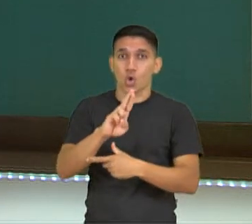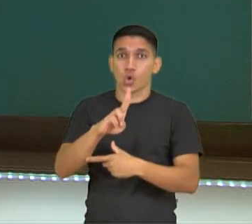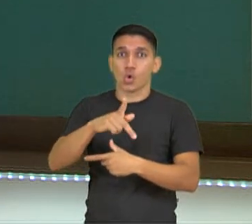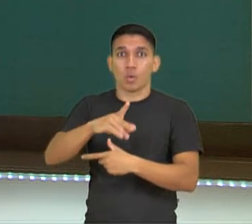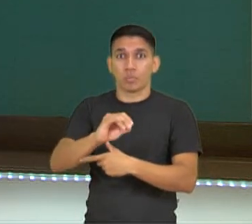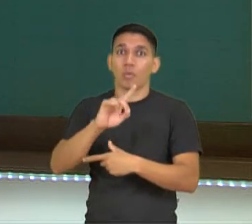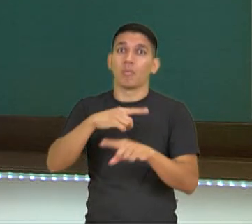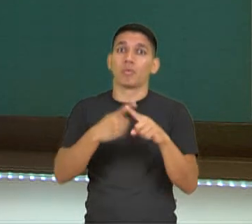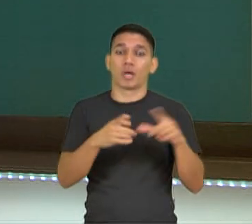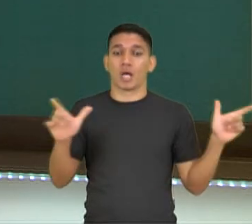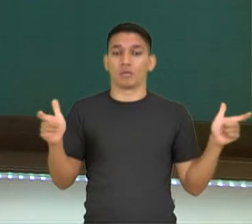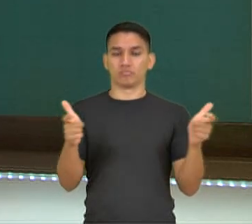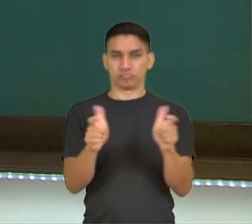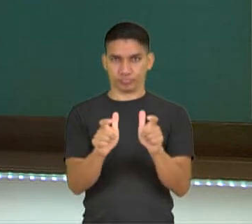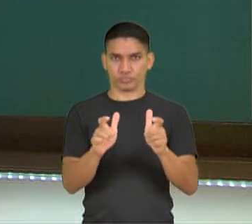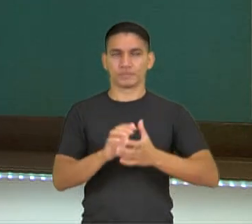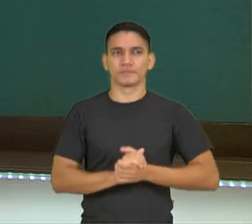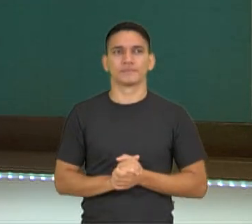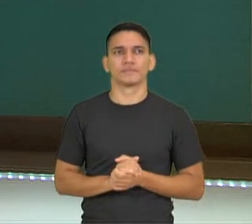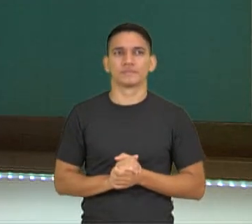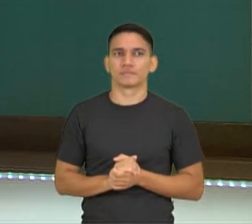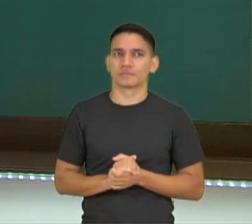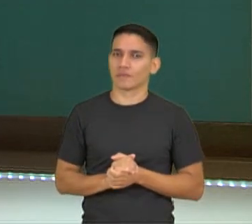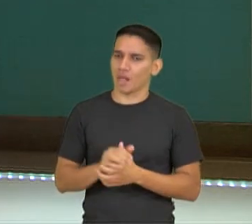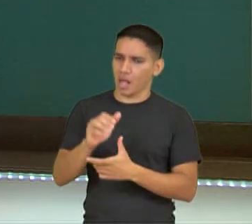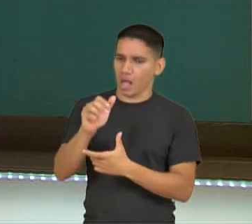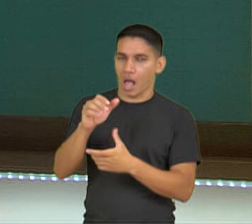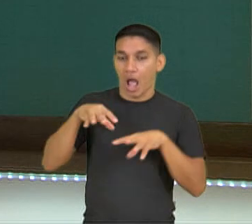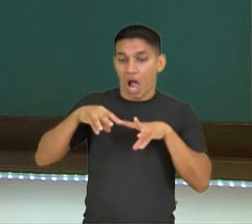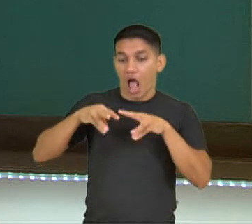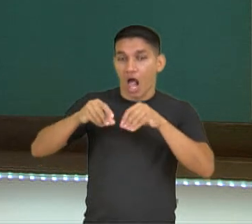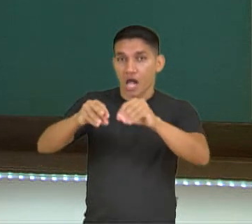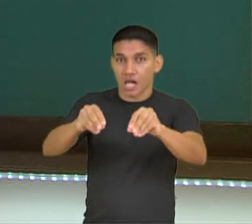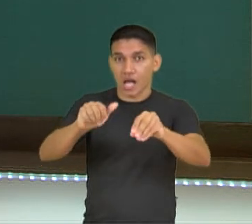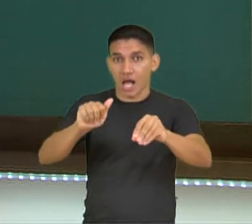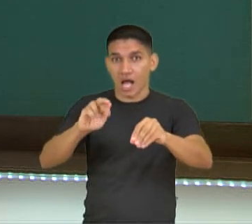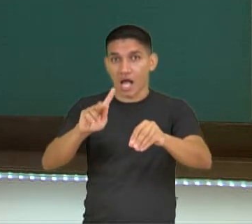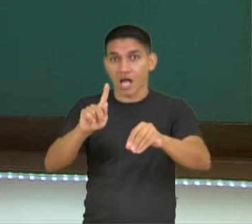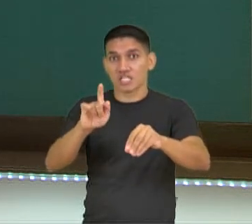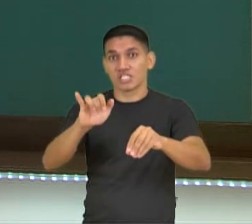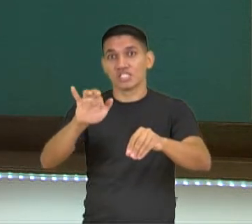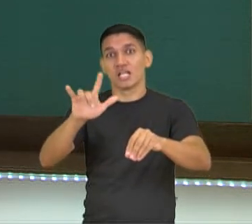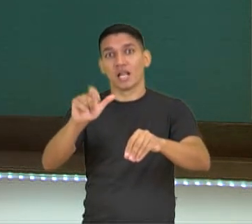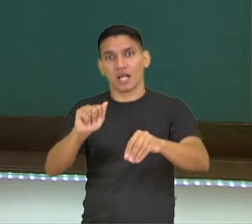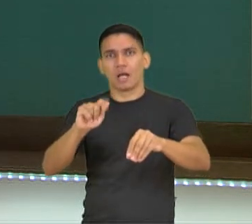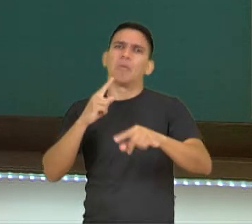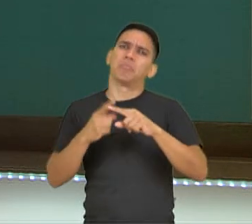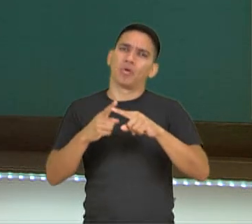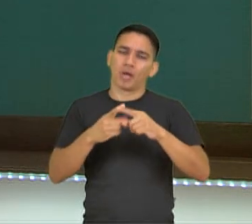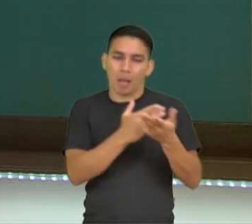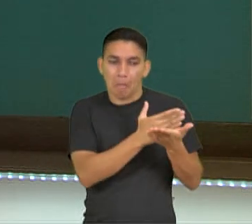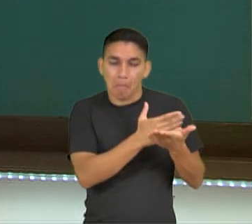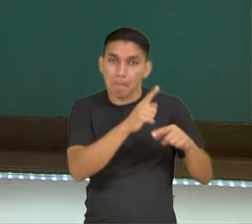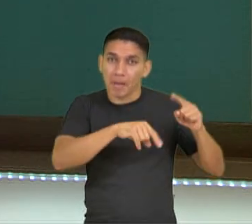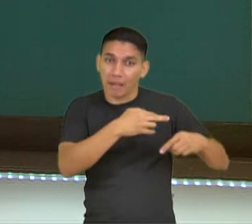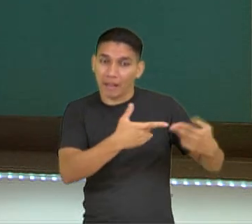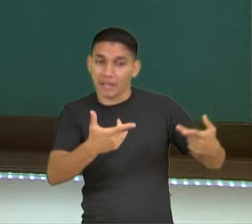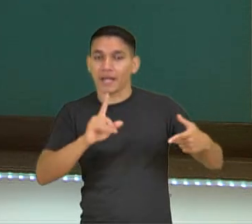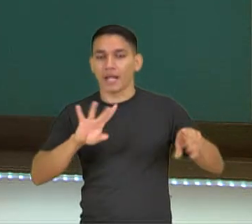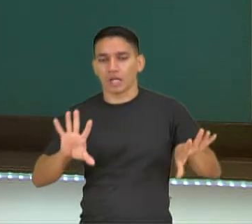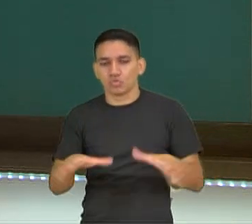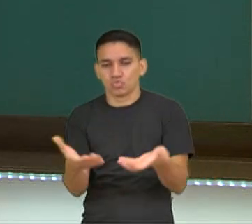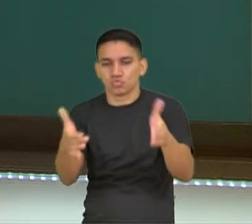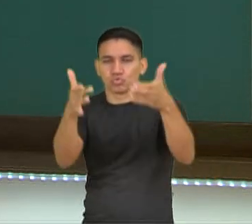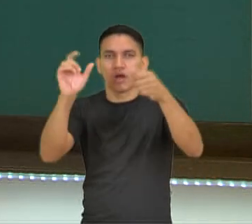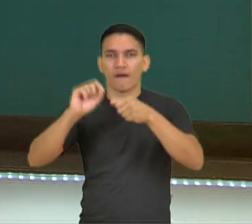pressão limitada, né? Argila, matéria, porque da argila a gente faz vaso, a gente faz várias cerâmicas, enfim,